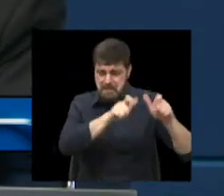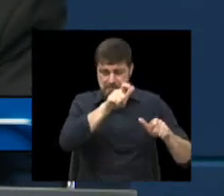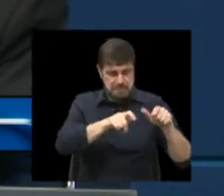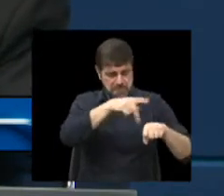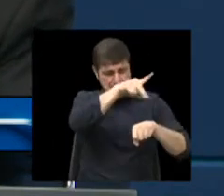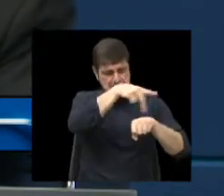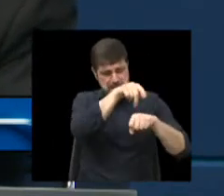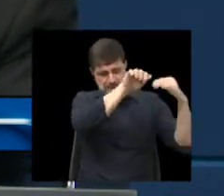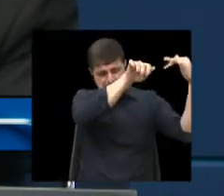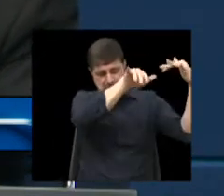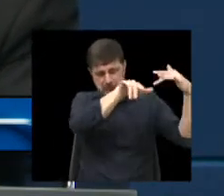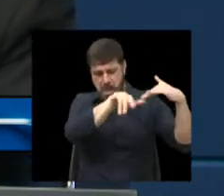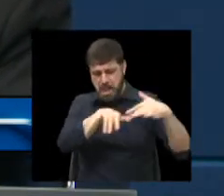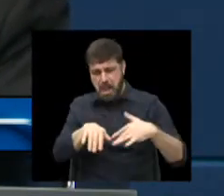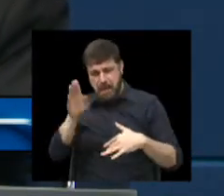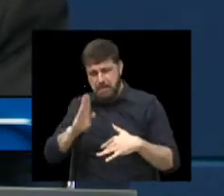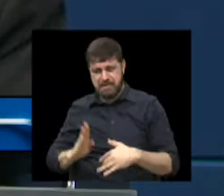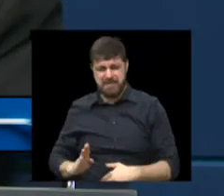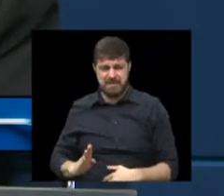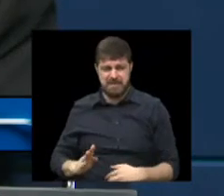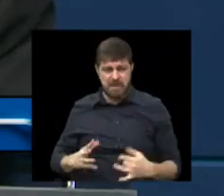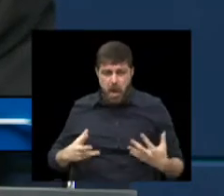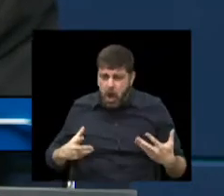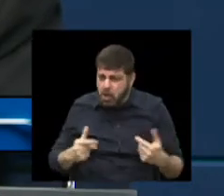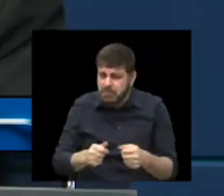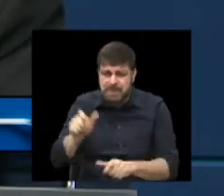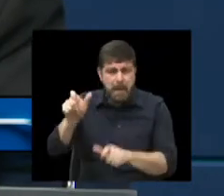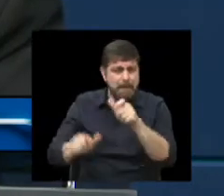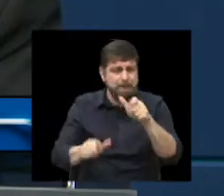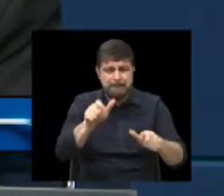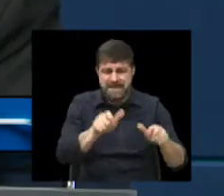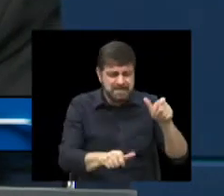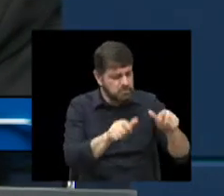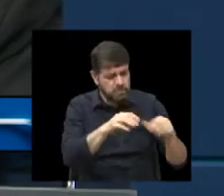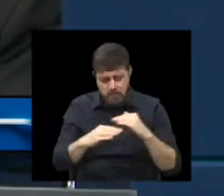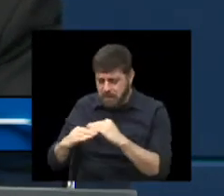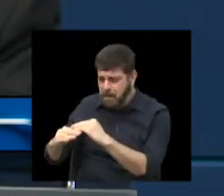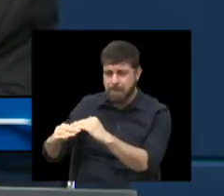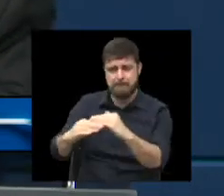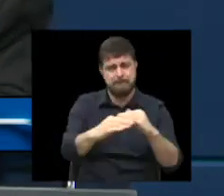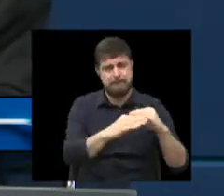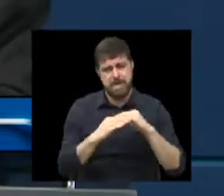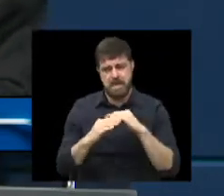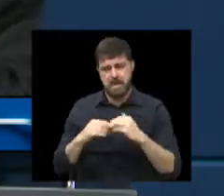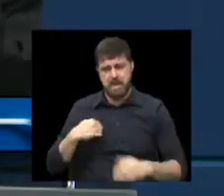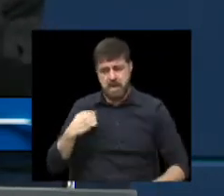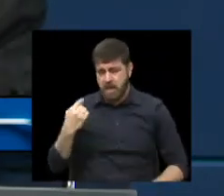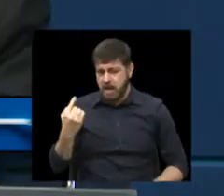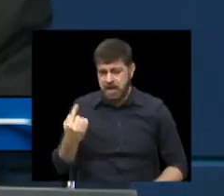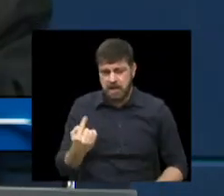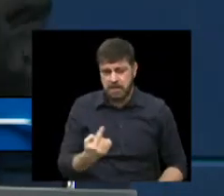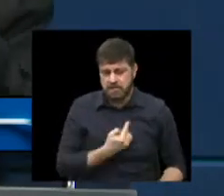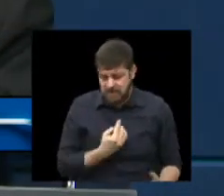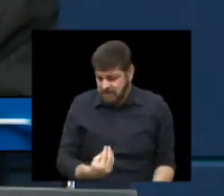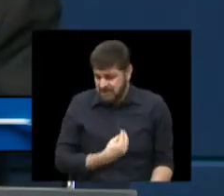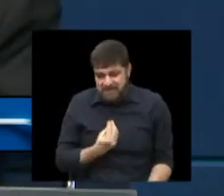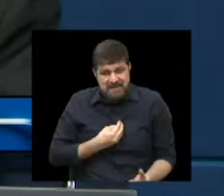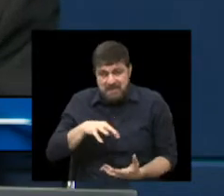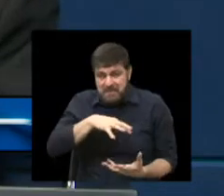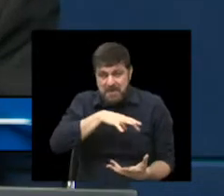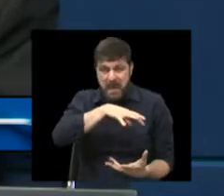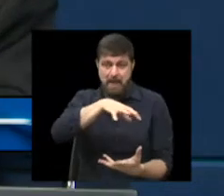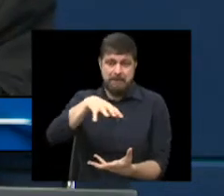ao contrário, trata-se de todos seres humanos com o mesmo direito, nós estamos dentro da mesma espaçonave